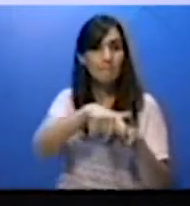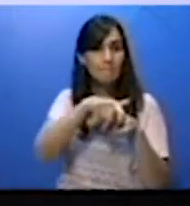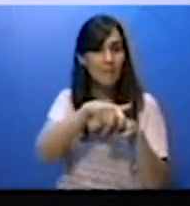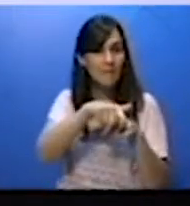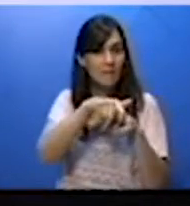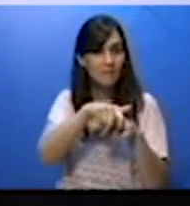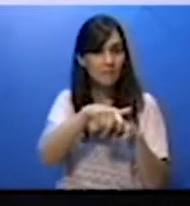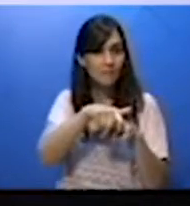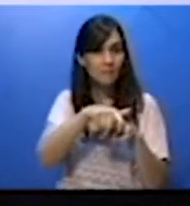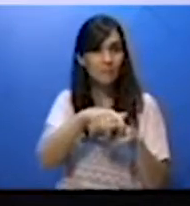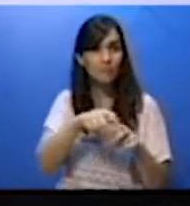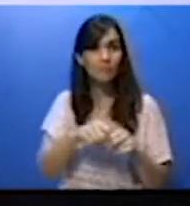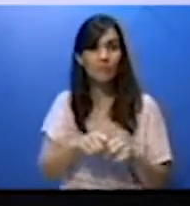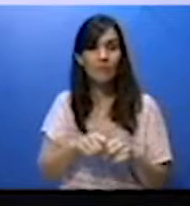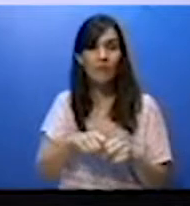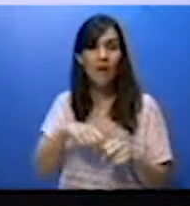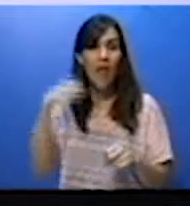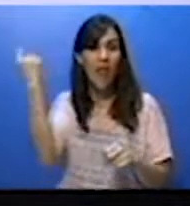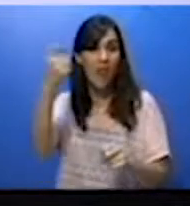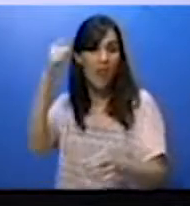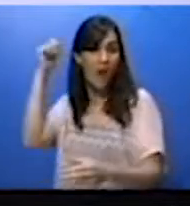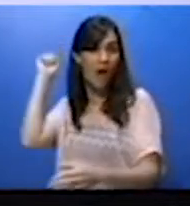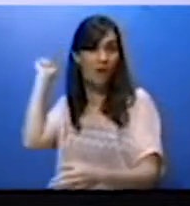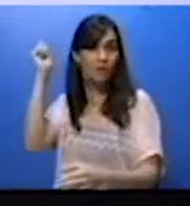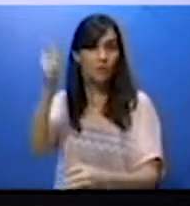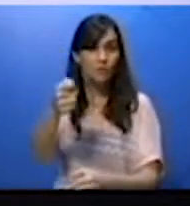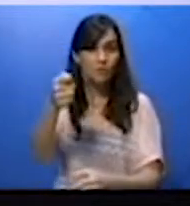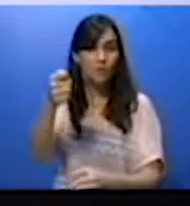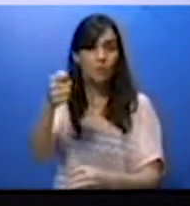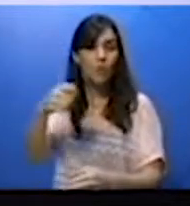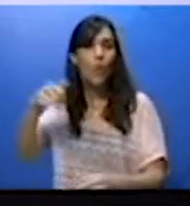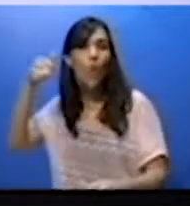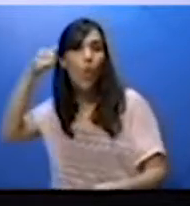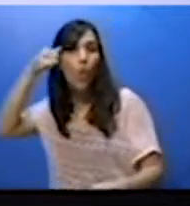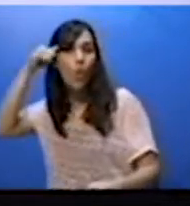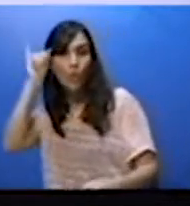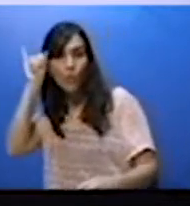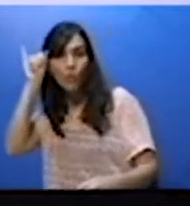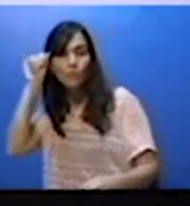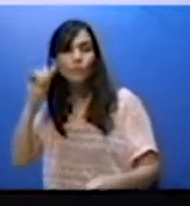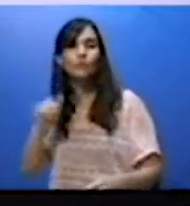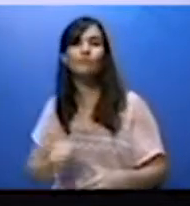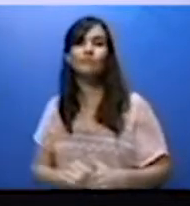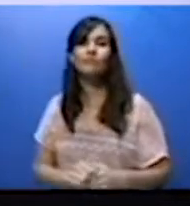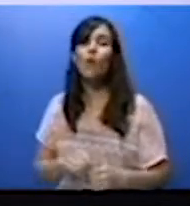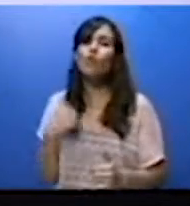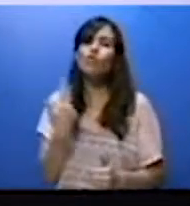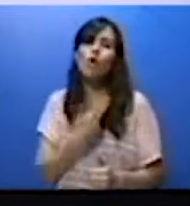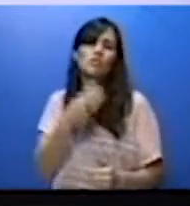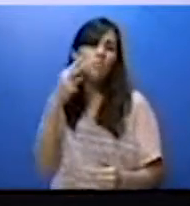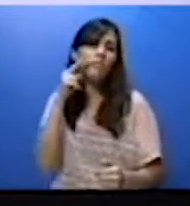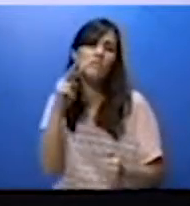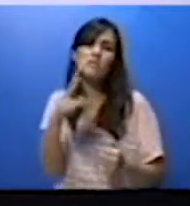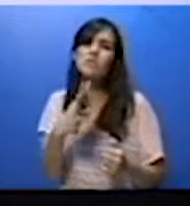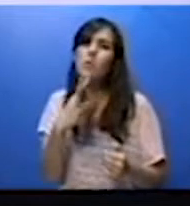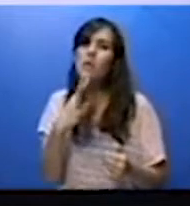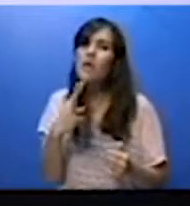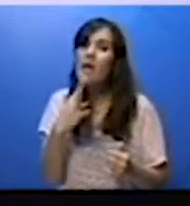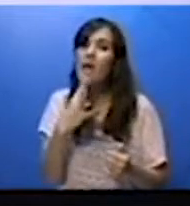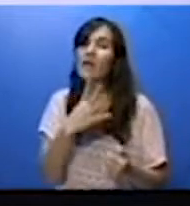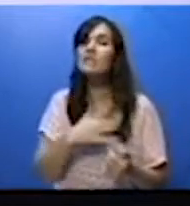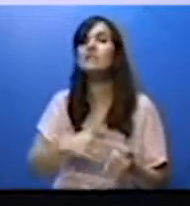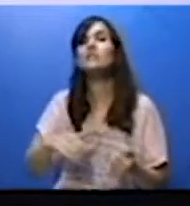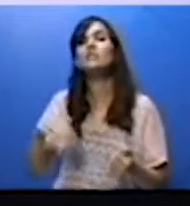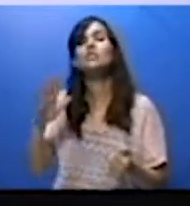o touro então eu vô ver se a criança está conseguindo reconhecer tá conseguindo puxar